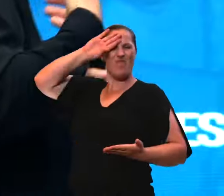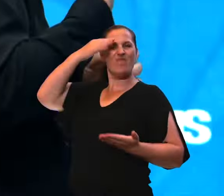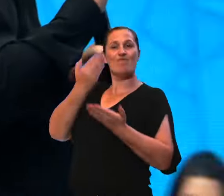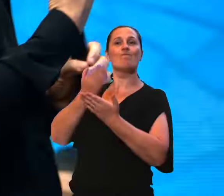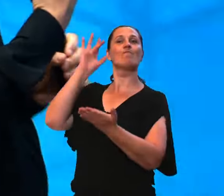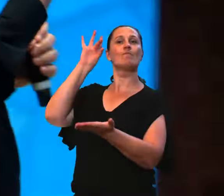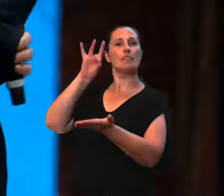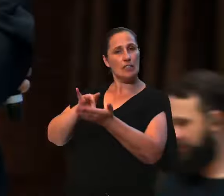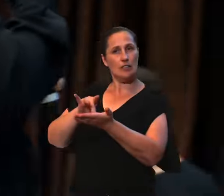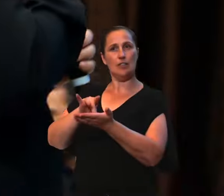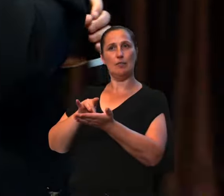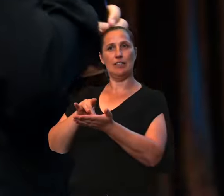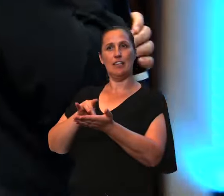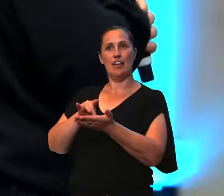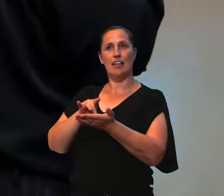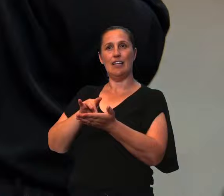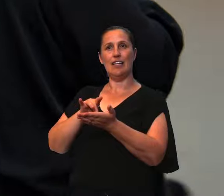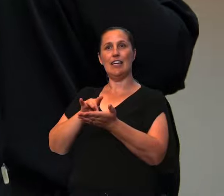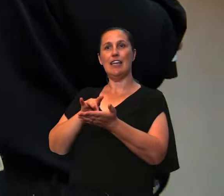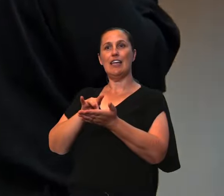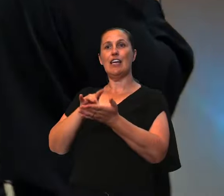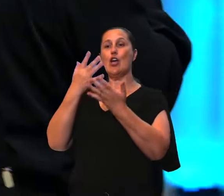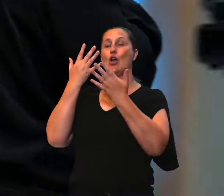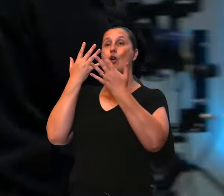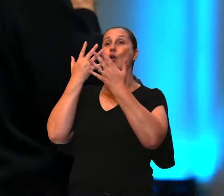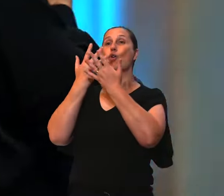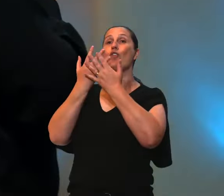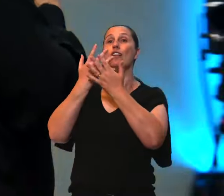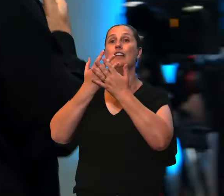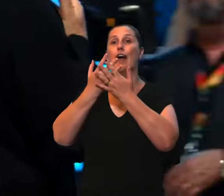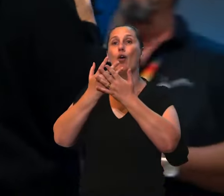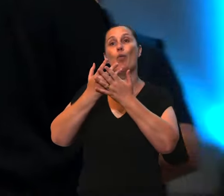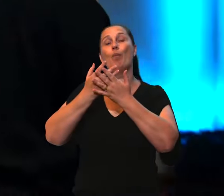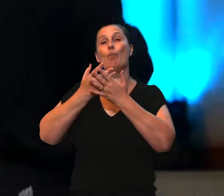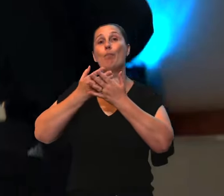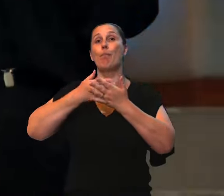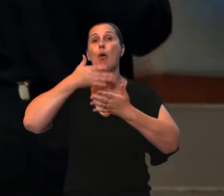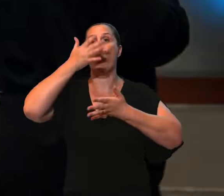coração e falar com a sua